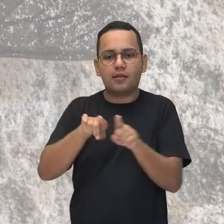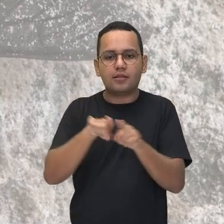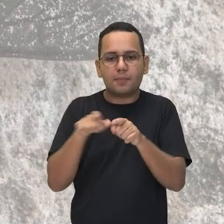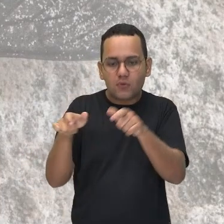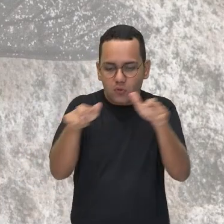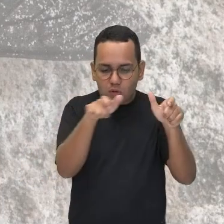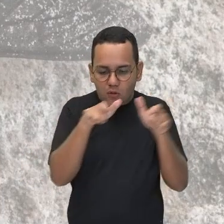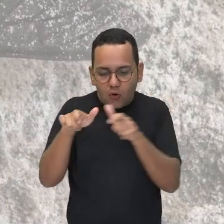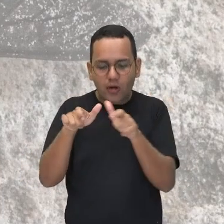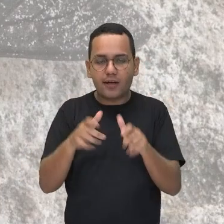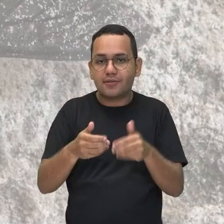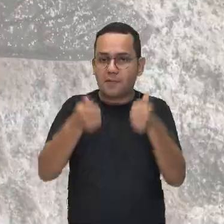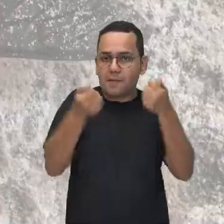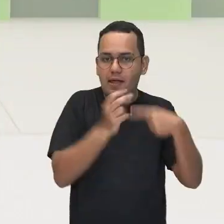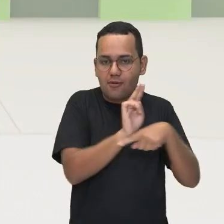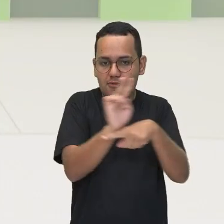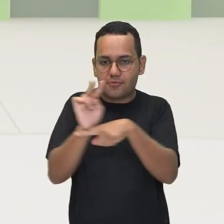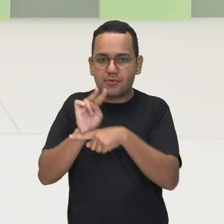ecossistemas saudáveis.